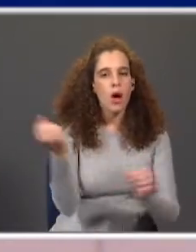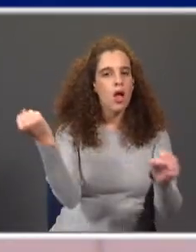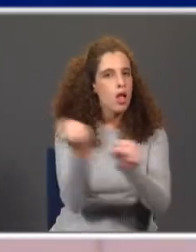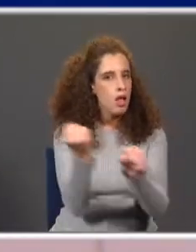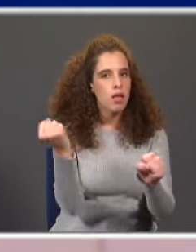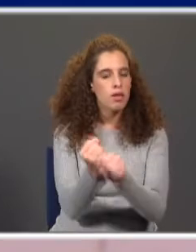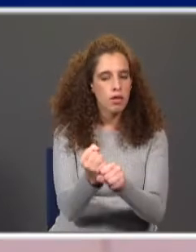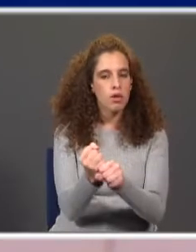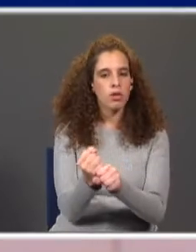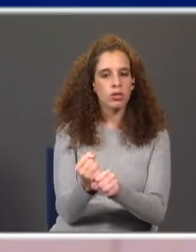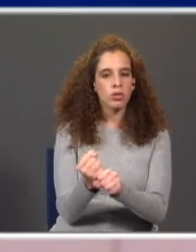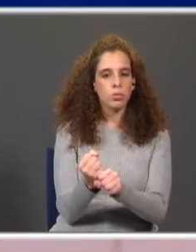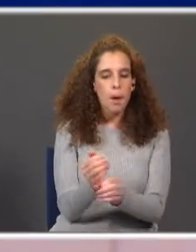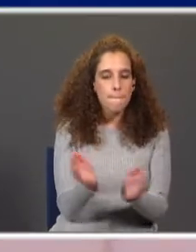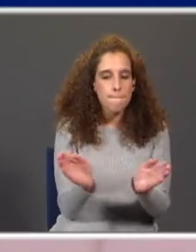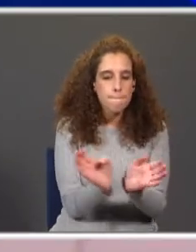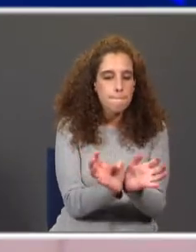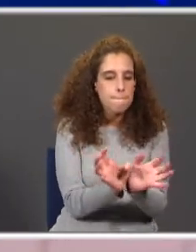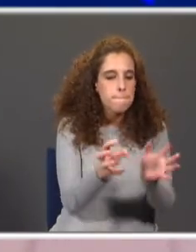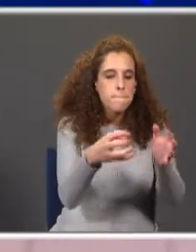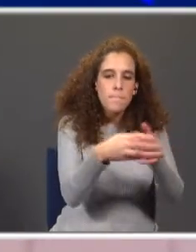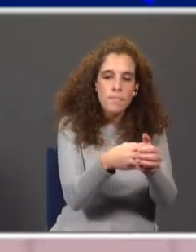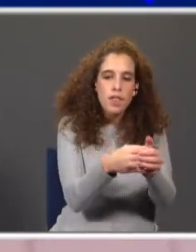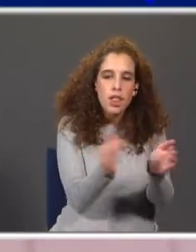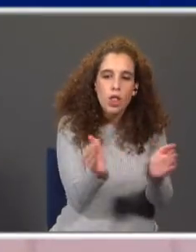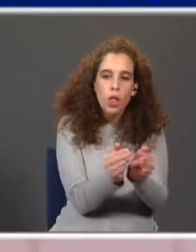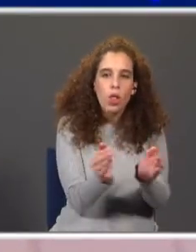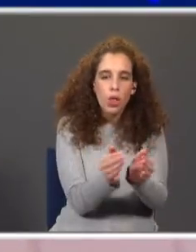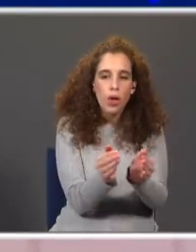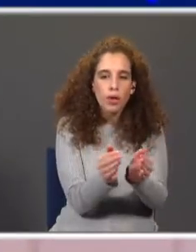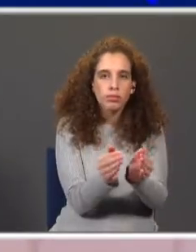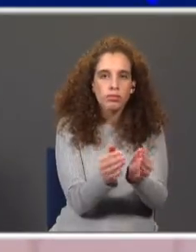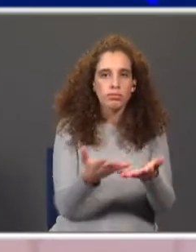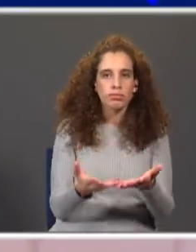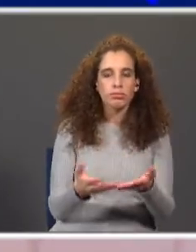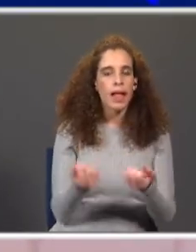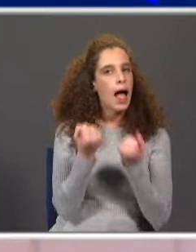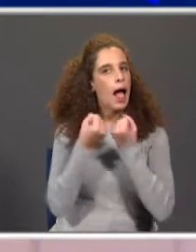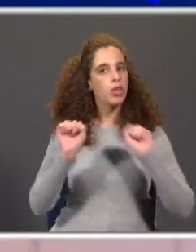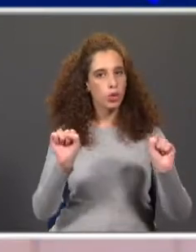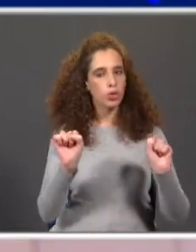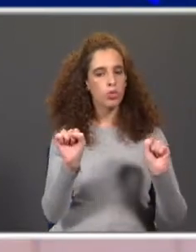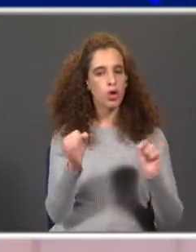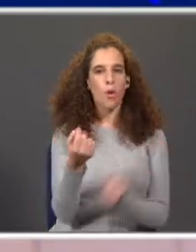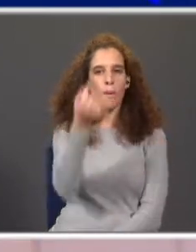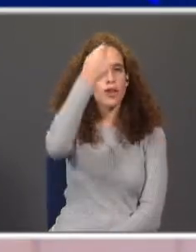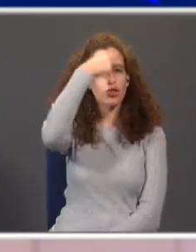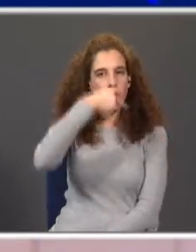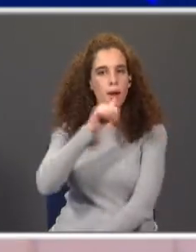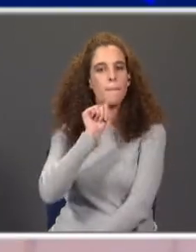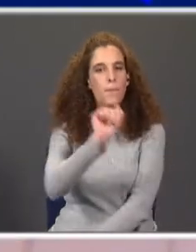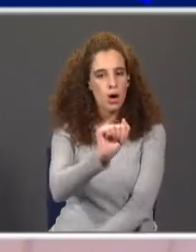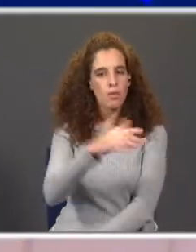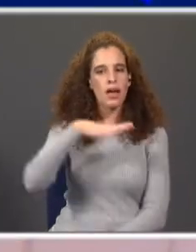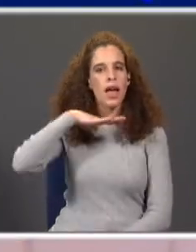uma pequena comunidade, ou uma grande comunidade, de certa forma autónoma, com uma história própria que